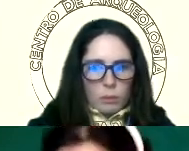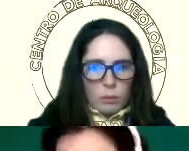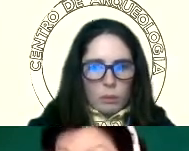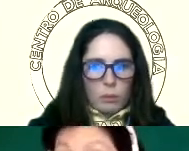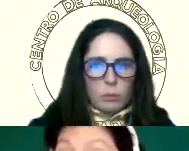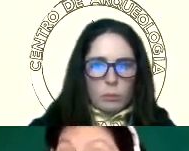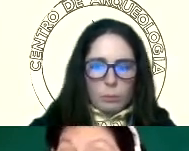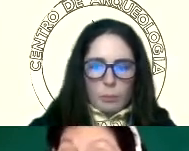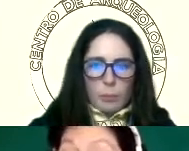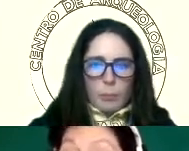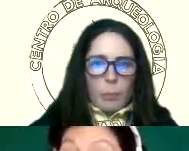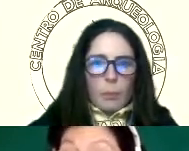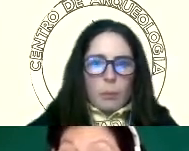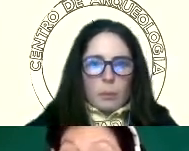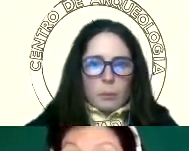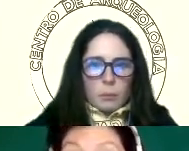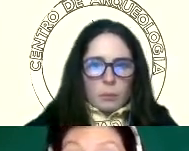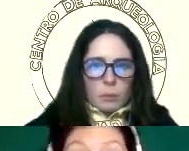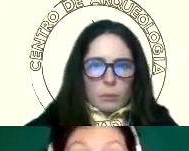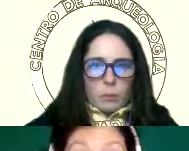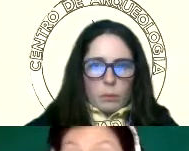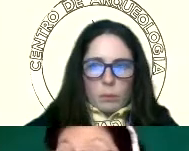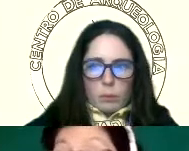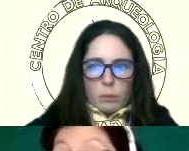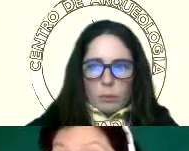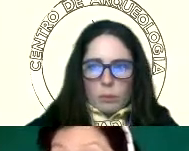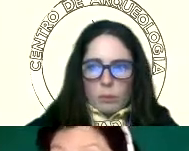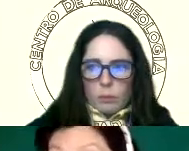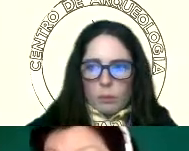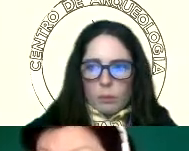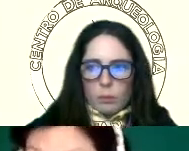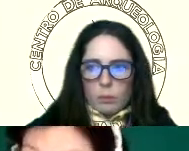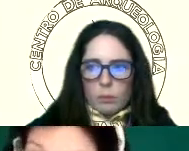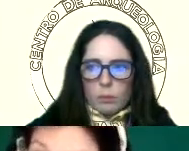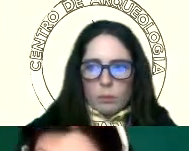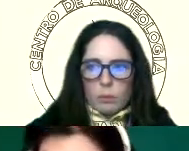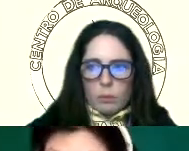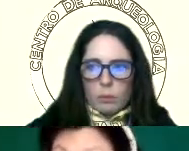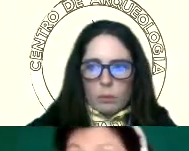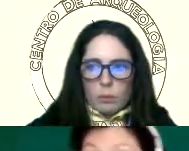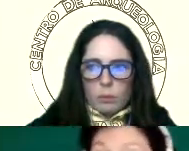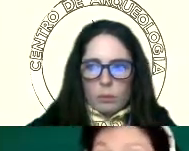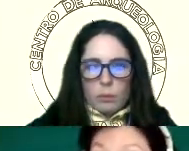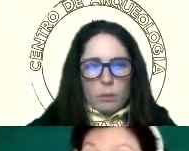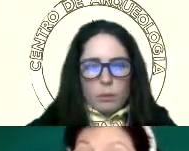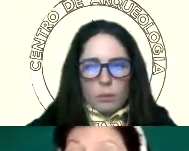direção do convento tinha todo o empenho em, a partir desse conhecimento,